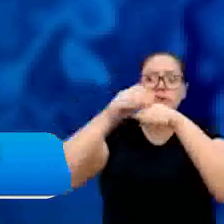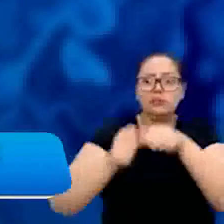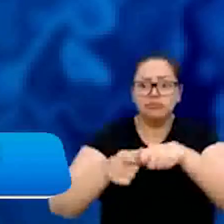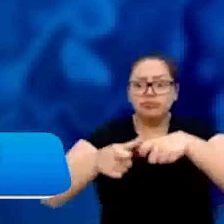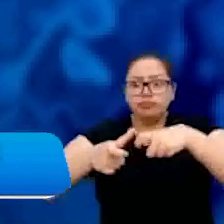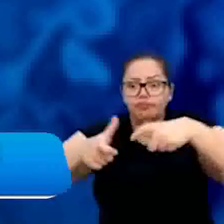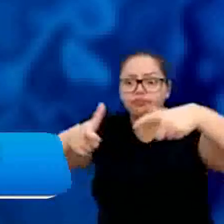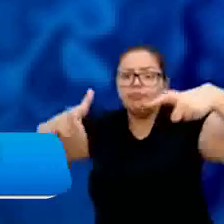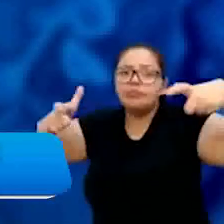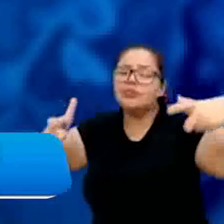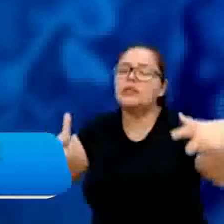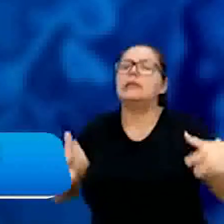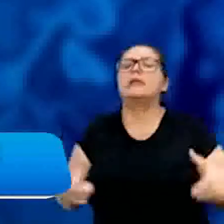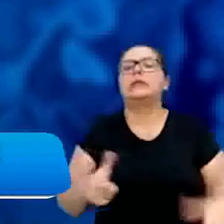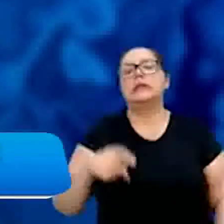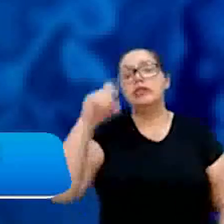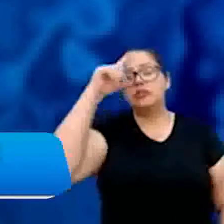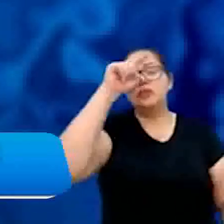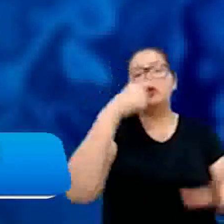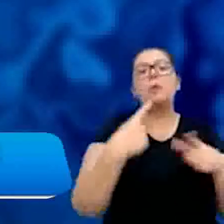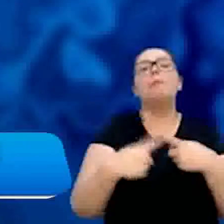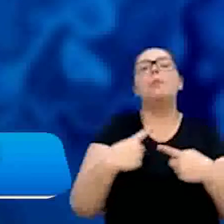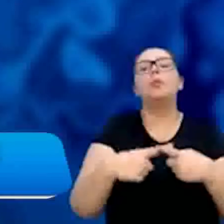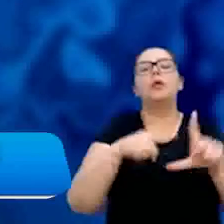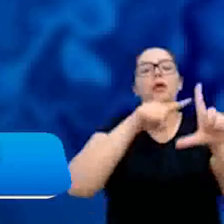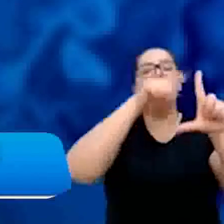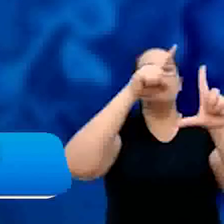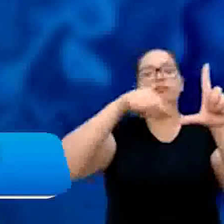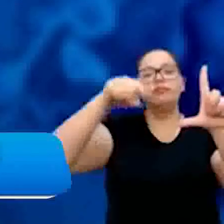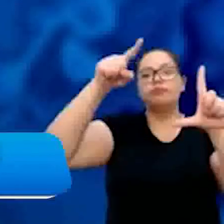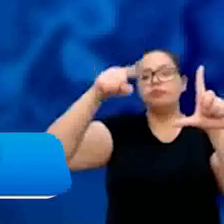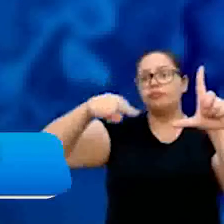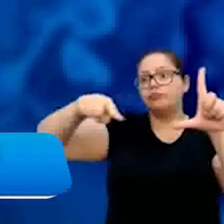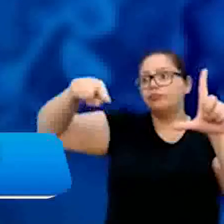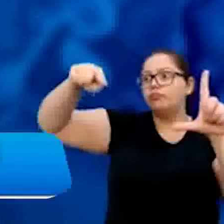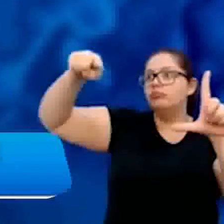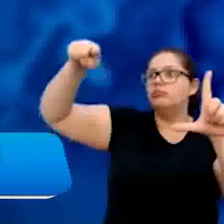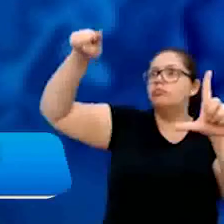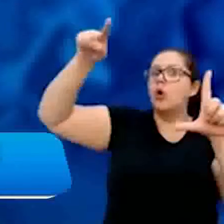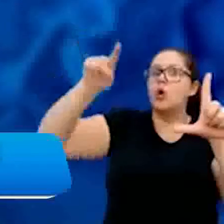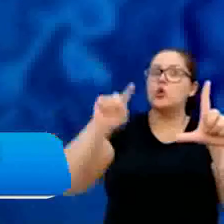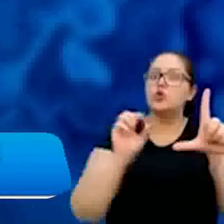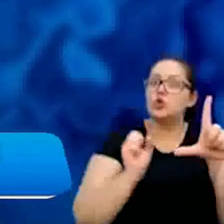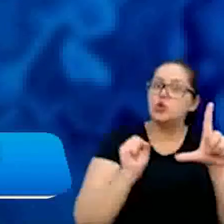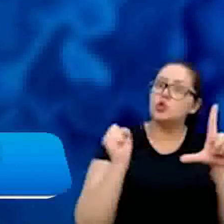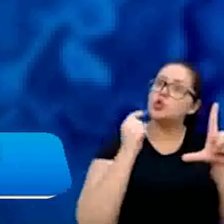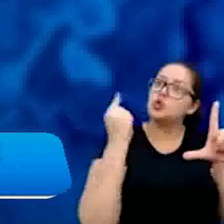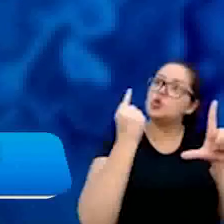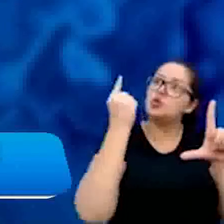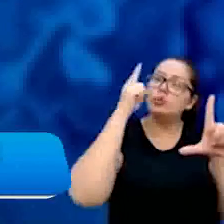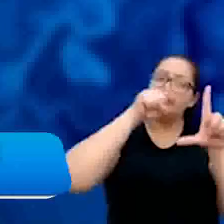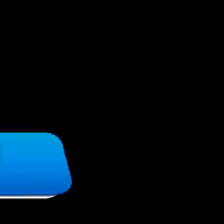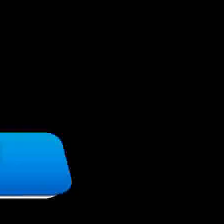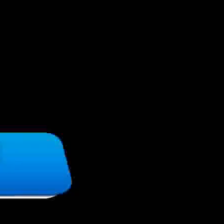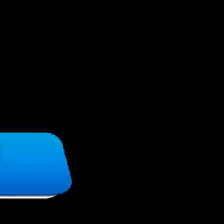para cima, essa que é a verdade nesse momento. Por isso, nós temos que redobrar nossos cuidados.